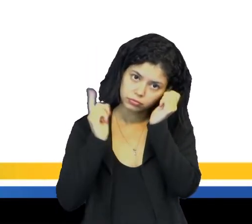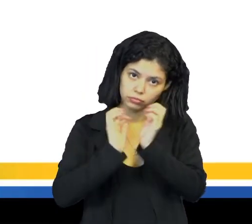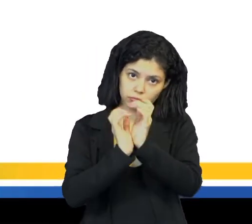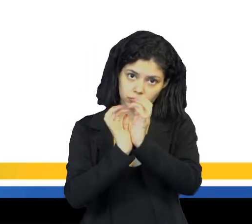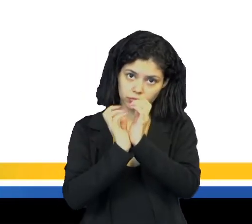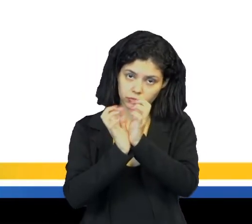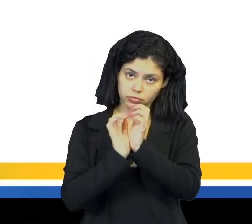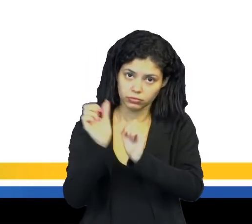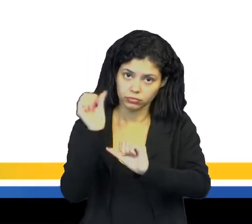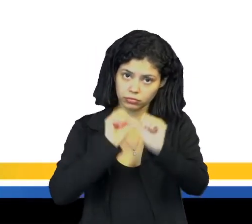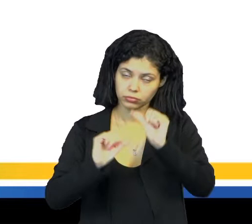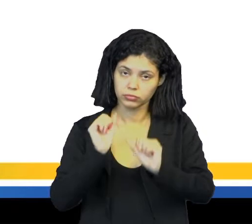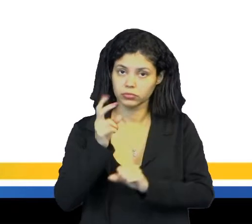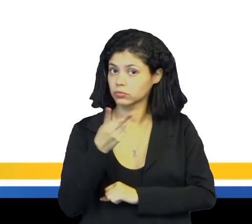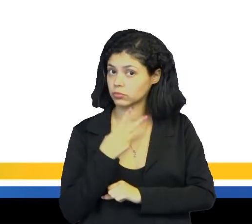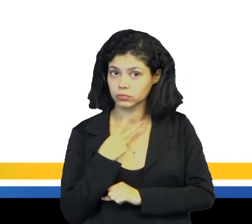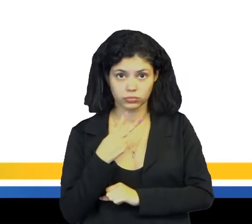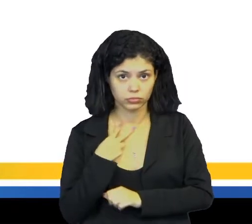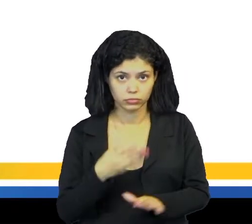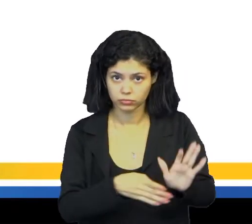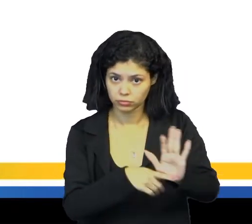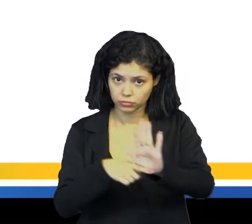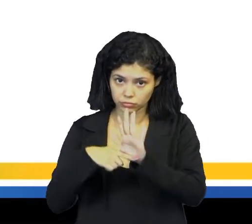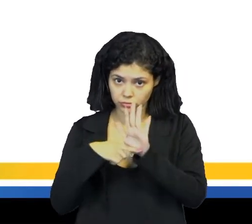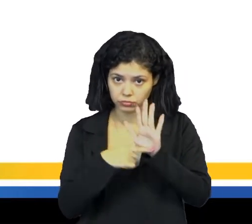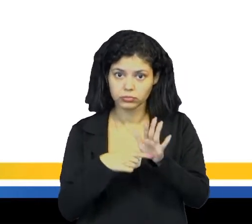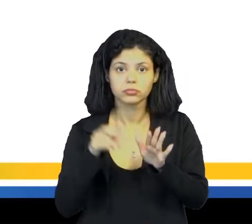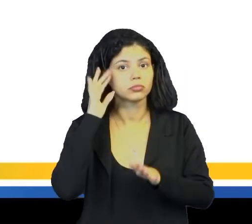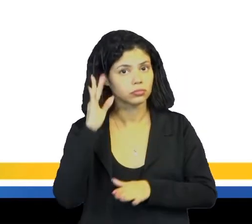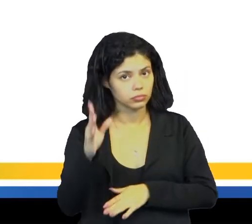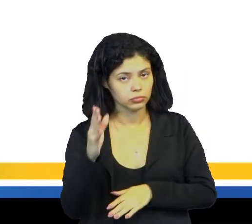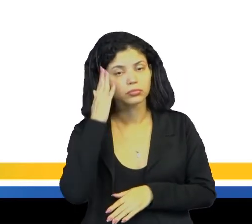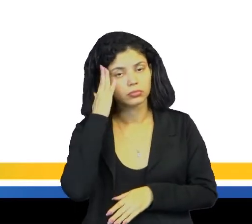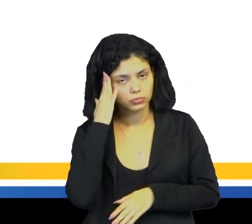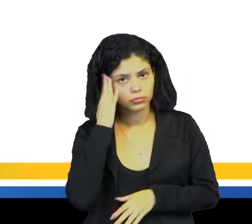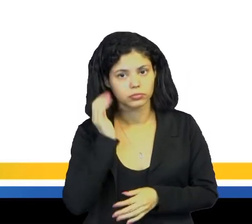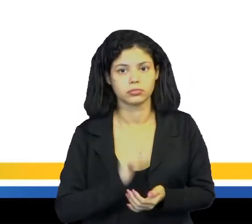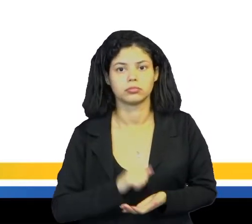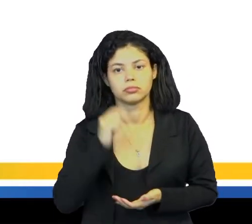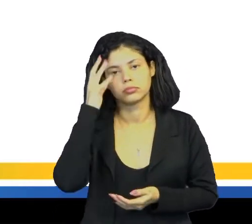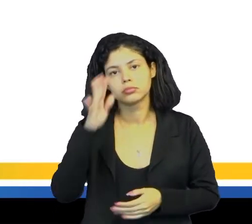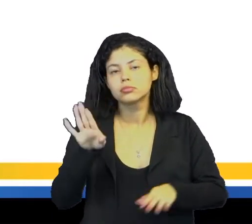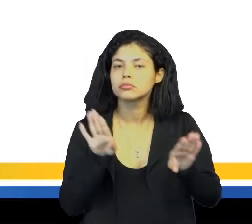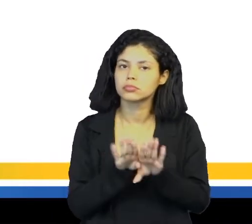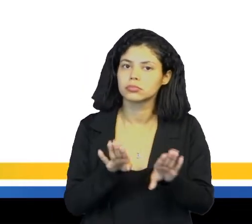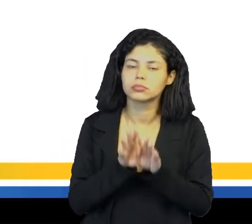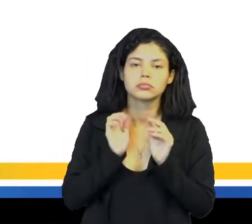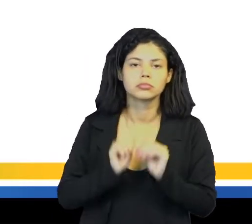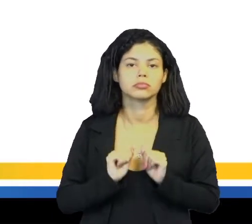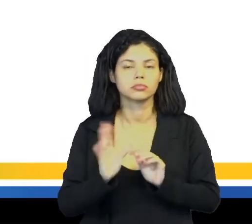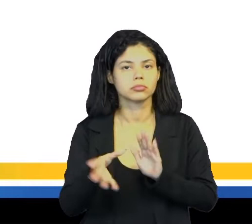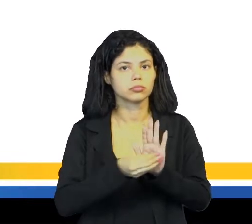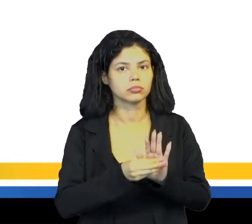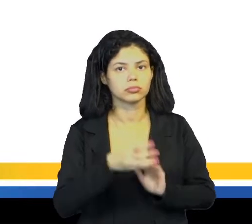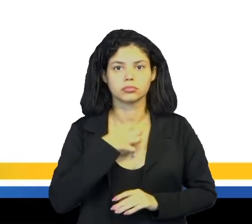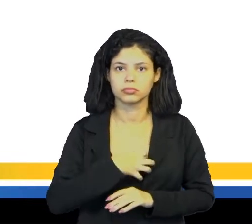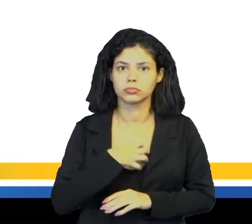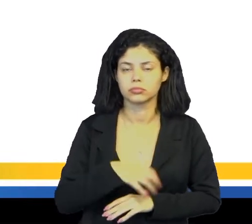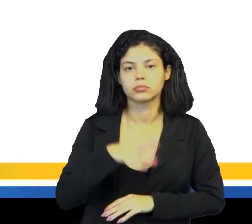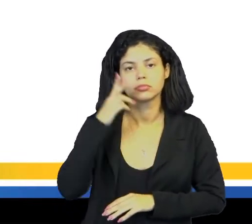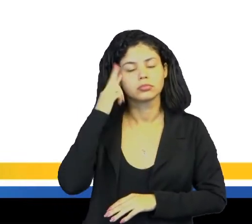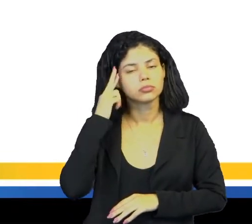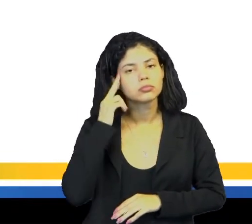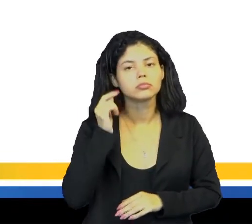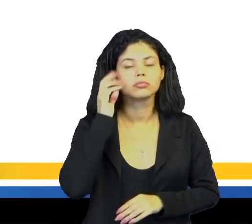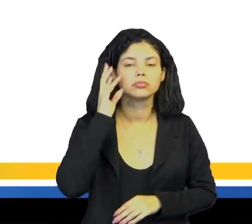cérebro. Só que eu não posso provar que eu sonhei. O sonho também ele pode ser colocado como um senso comum, porque